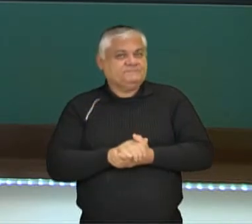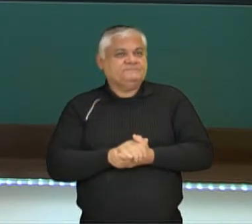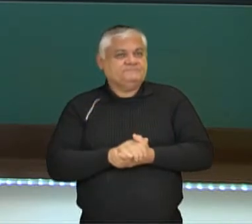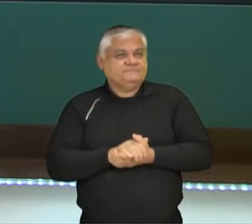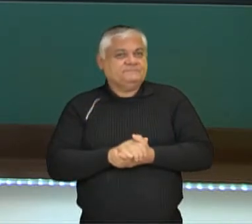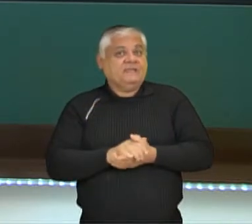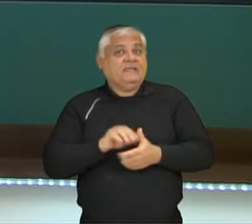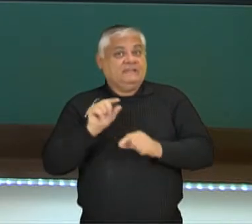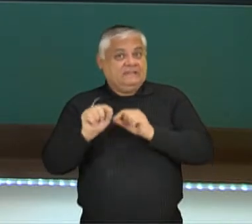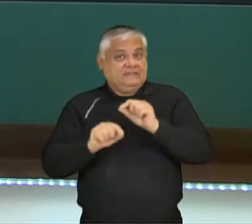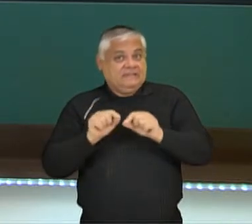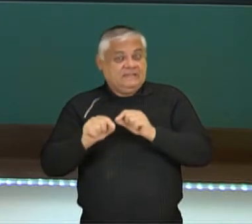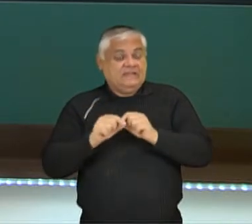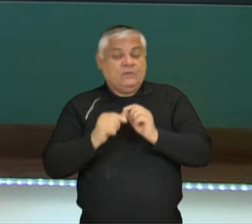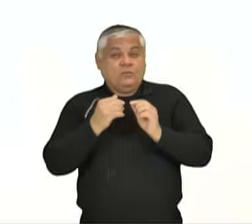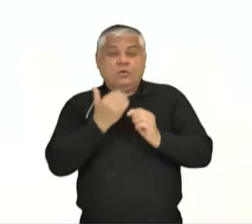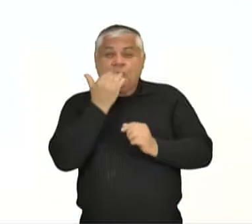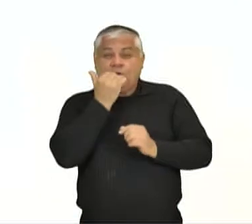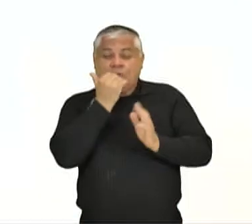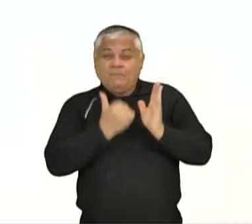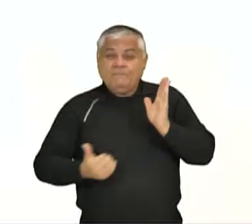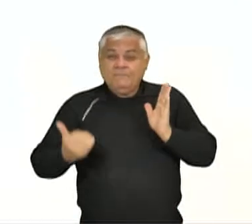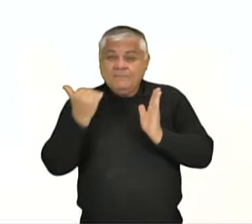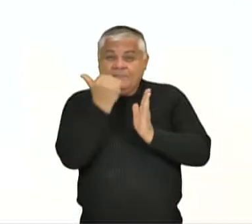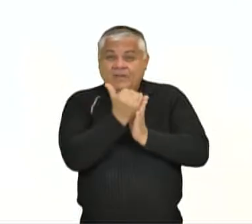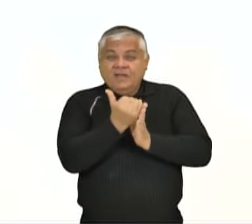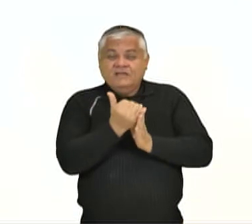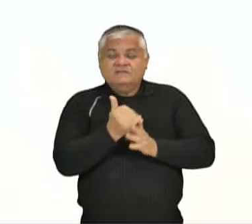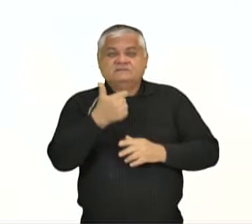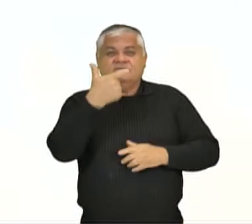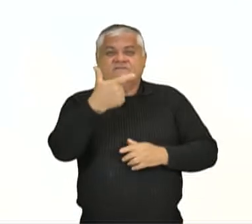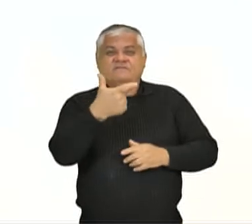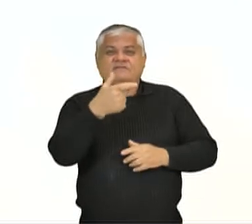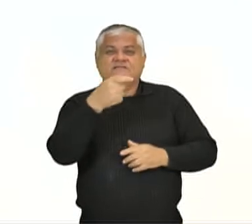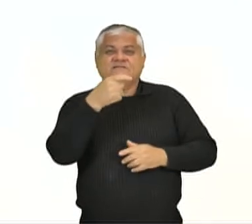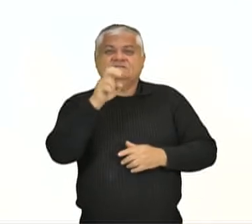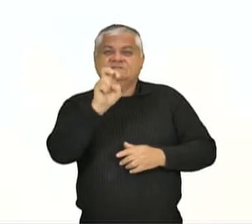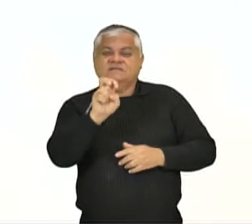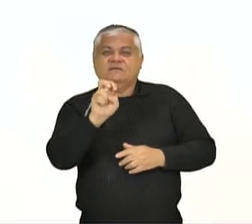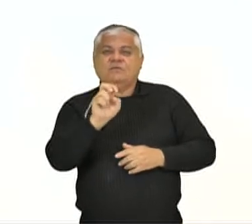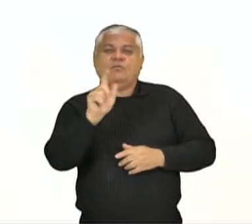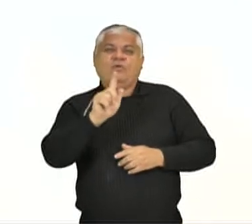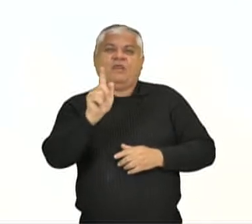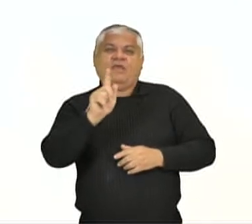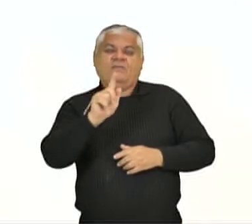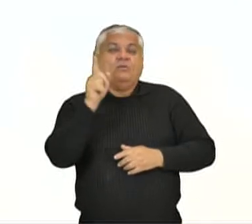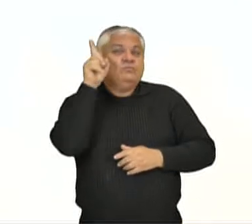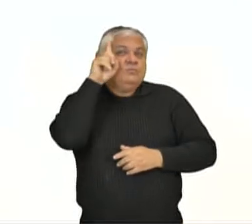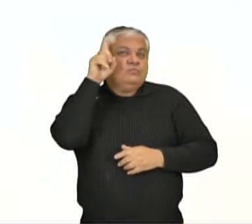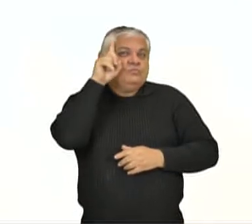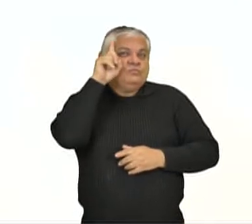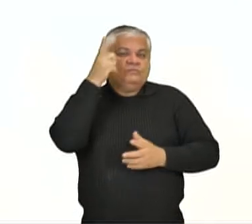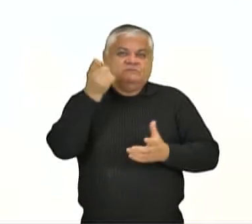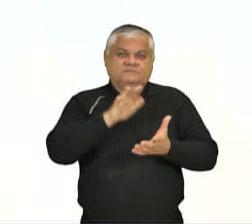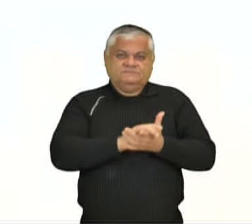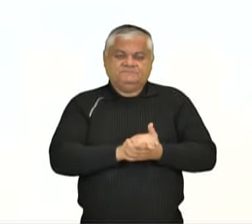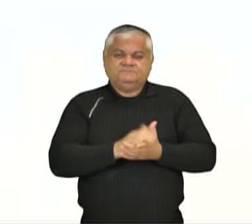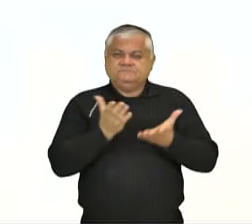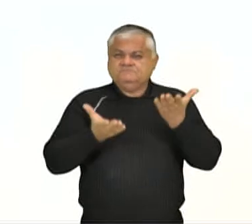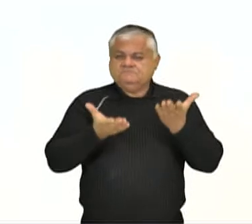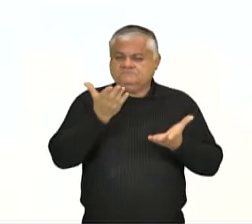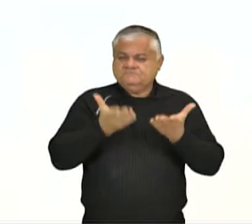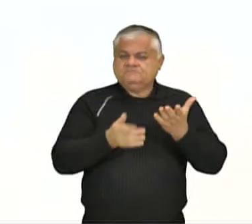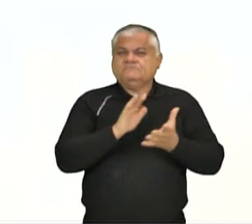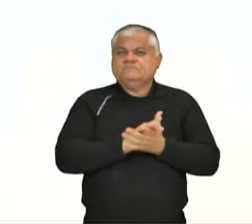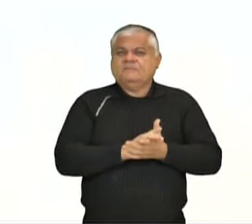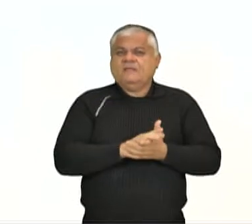Entende-se por excesso mais que 25 gramas de açúcar por dia, o equivalente a cerca